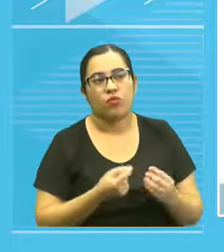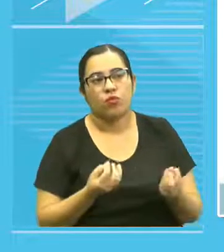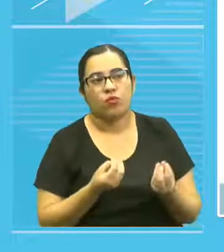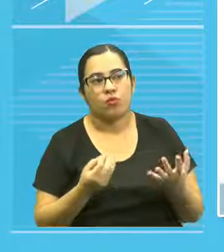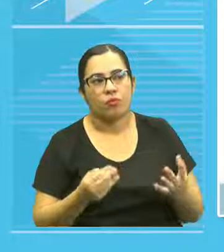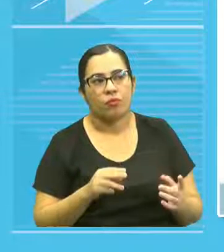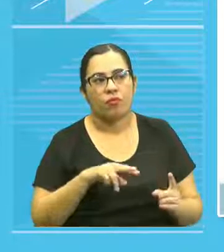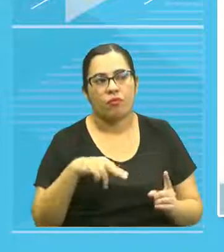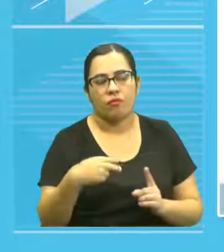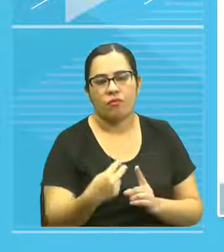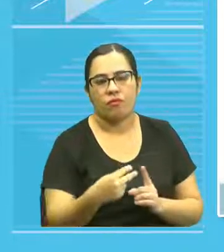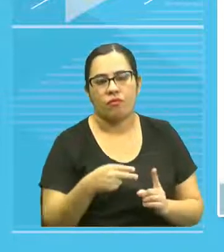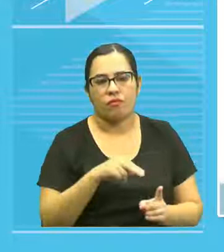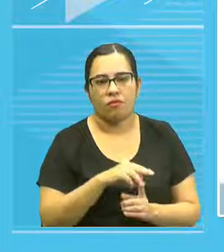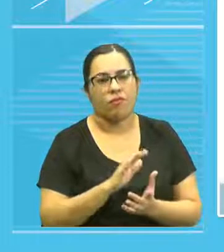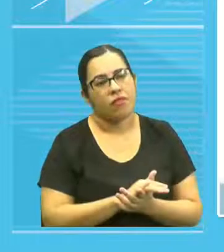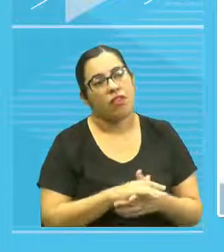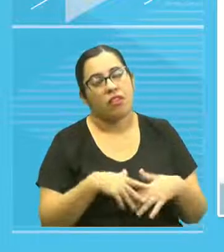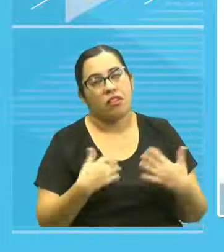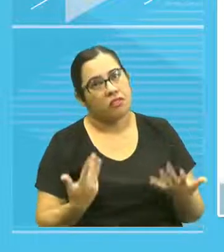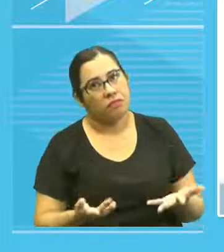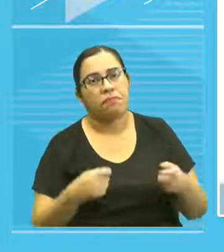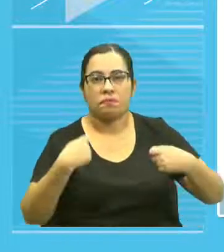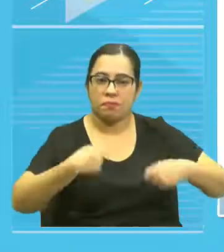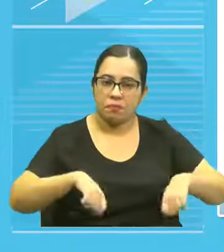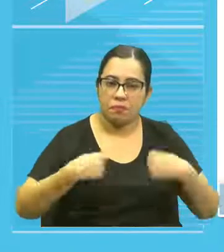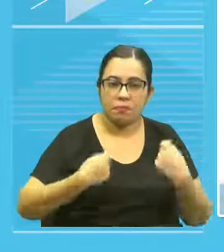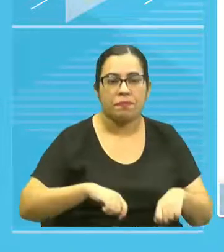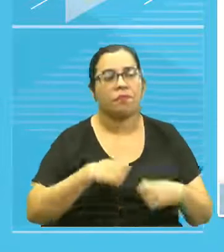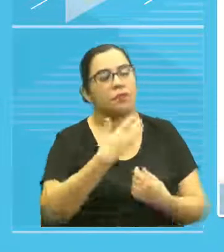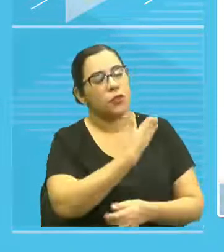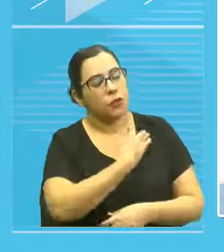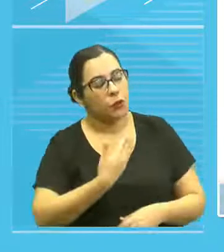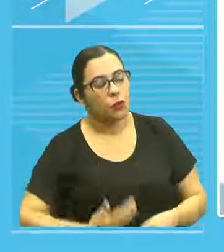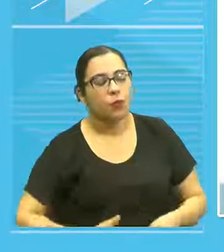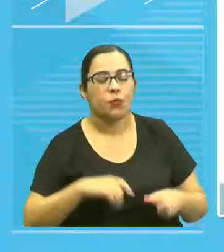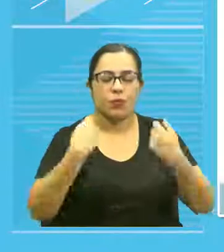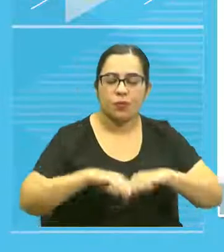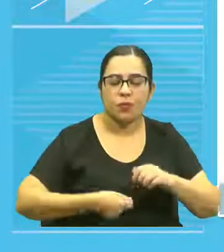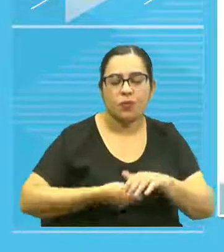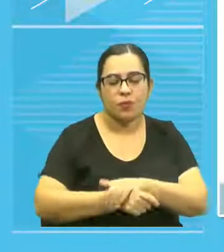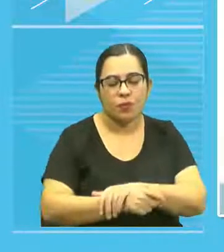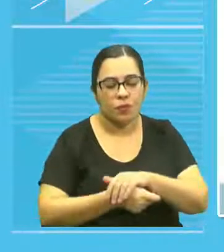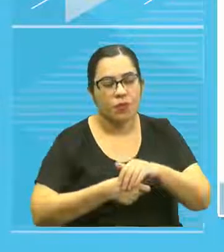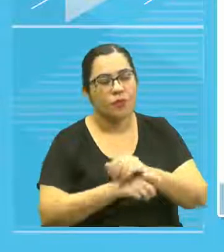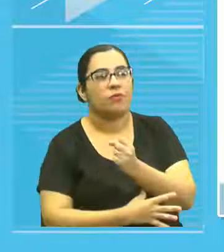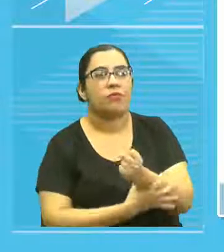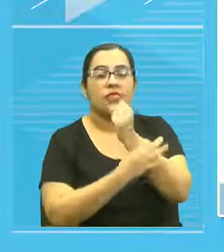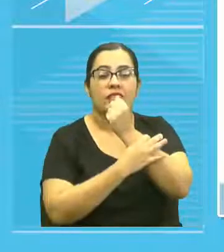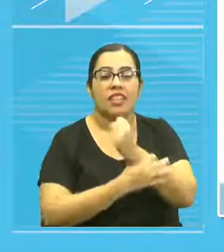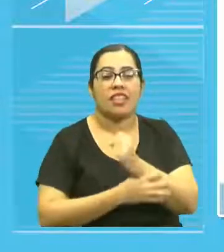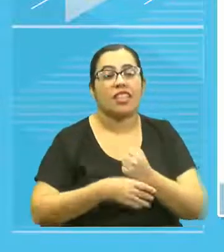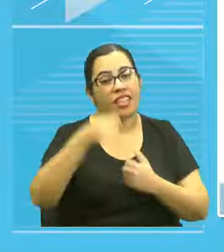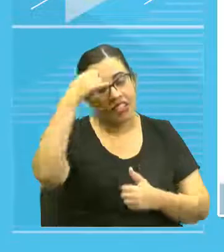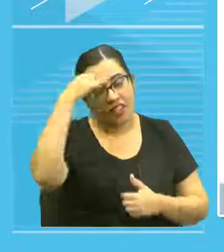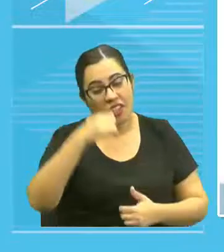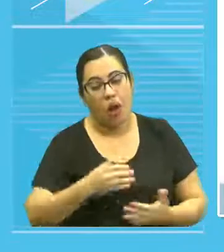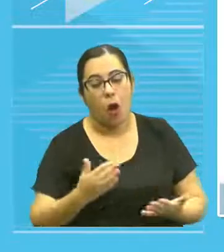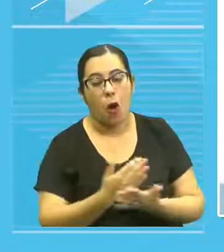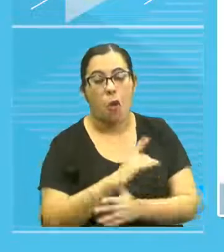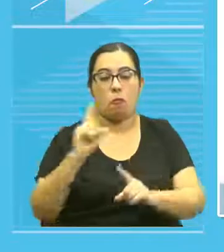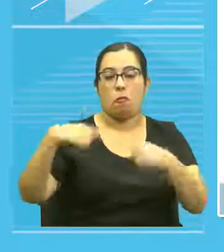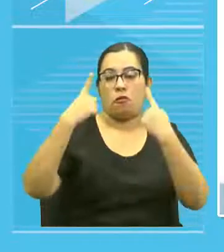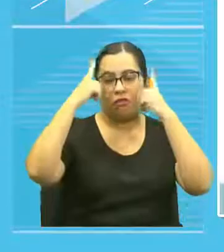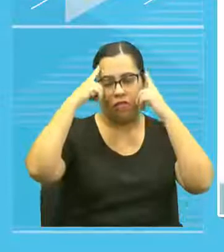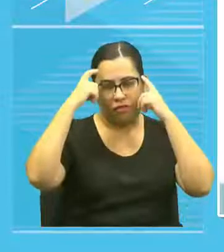uma proposta é necessário que o poder público Invista mais em segurança pública a fim de evitar com que pessoas sofrem